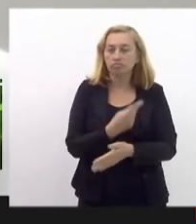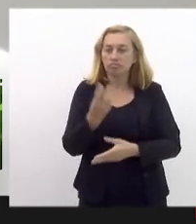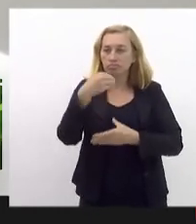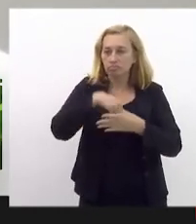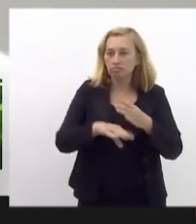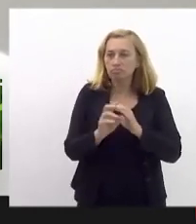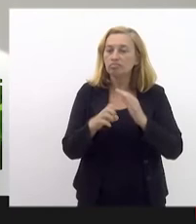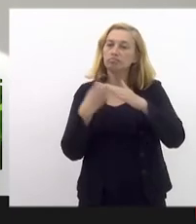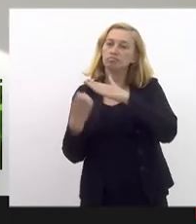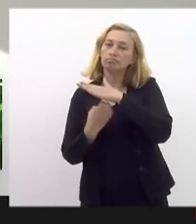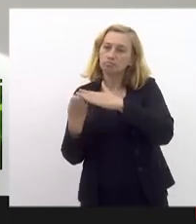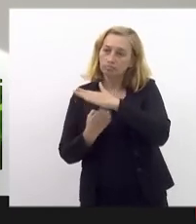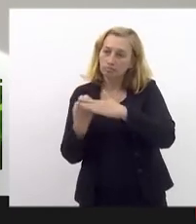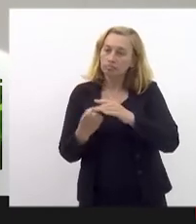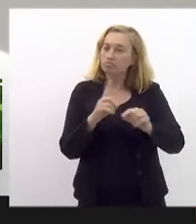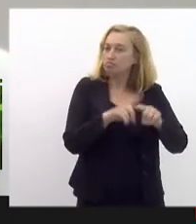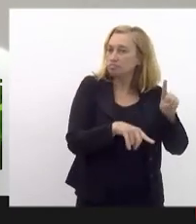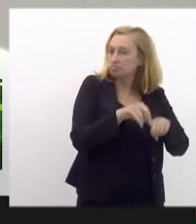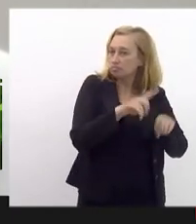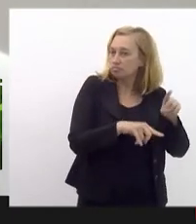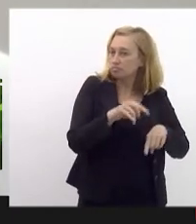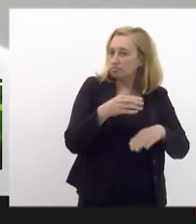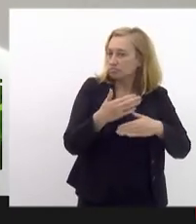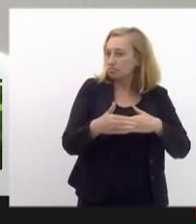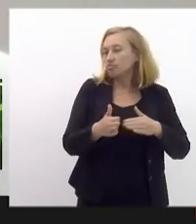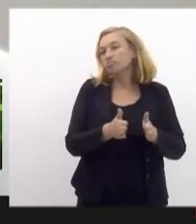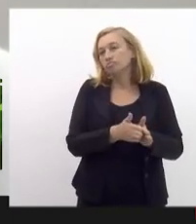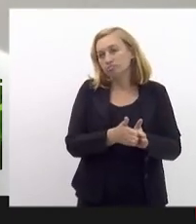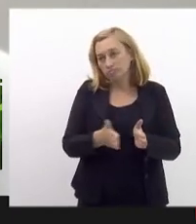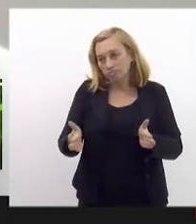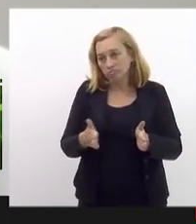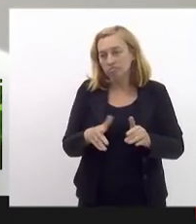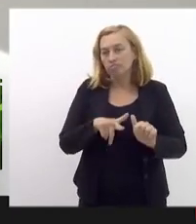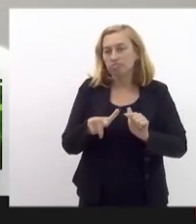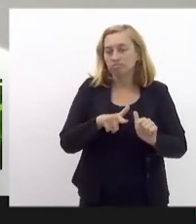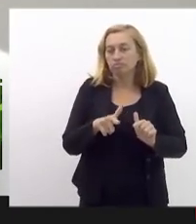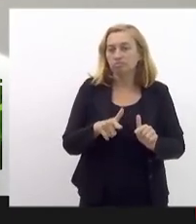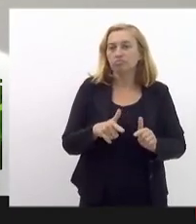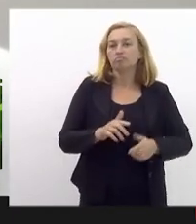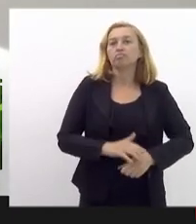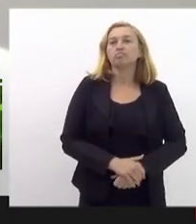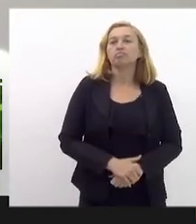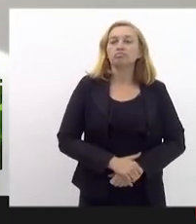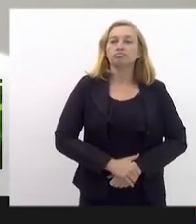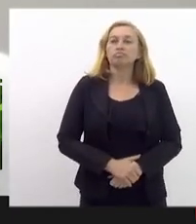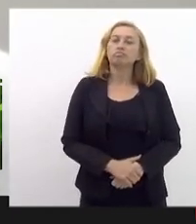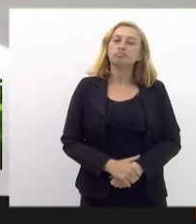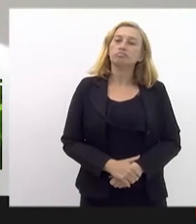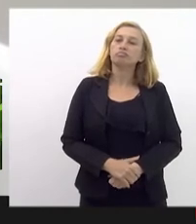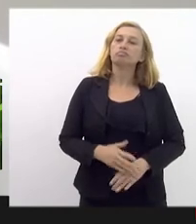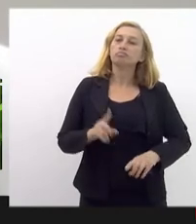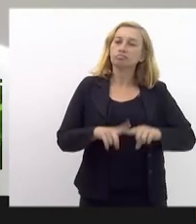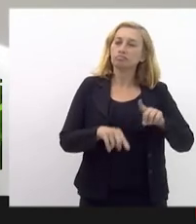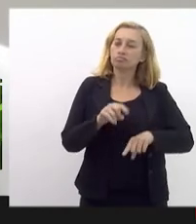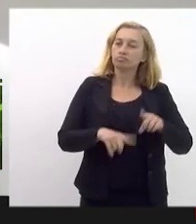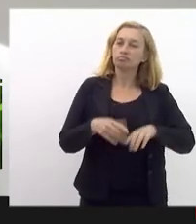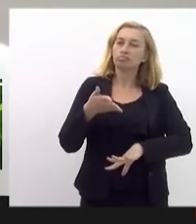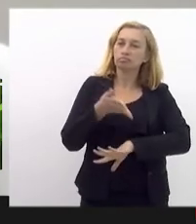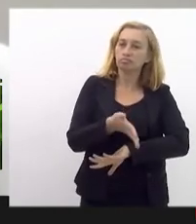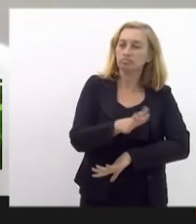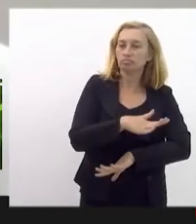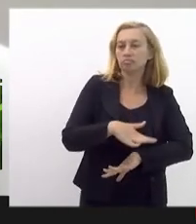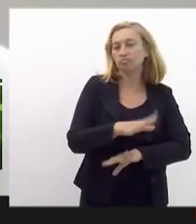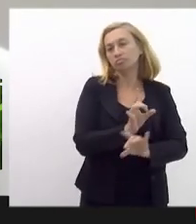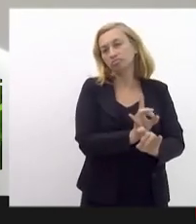quando os produtos, processos, serviços, né, geralmente, efetivamente chegam no mercado. Então, como representante